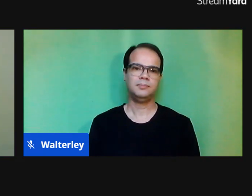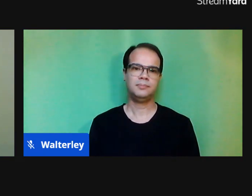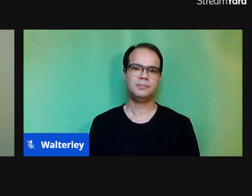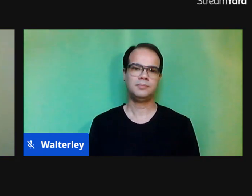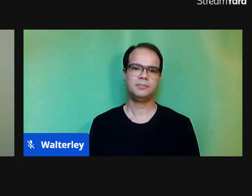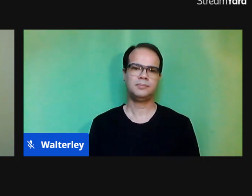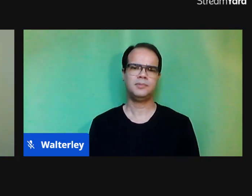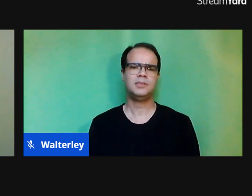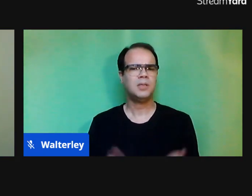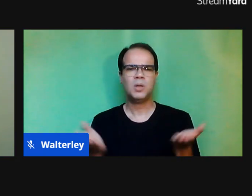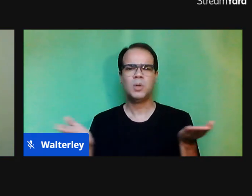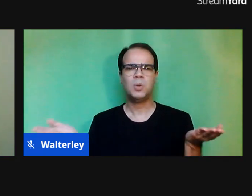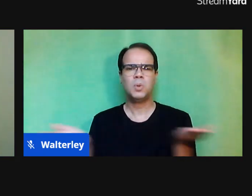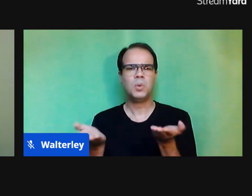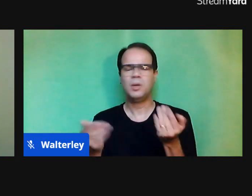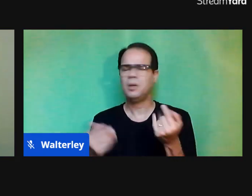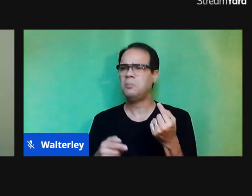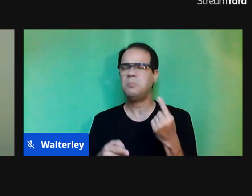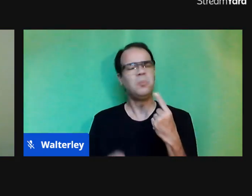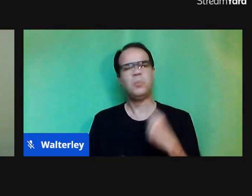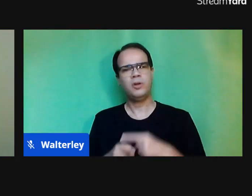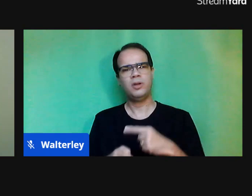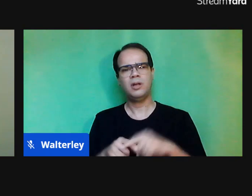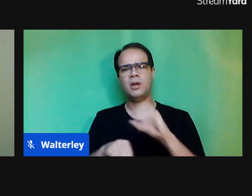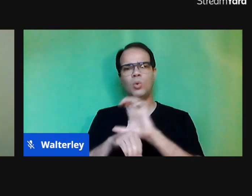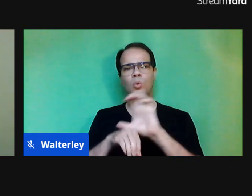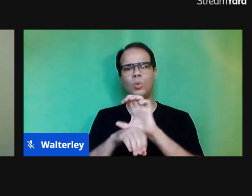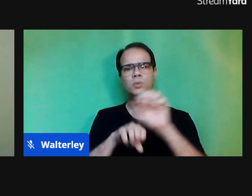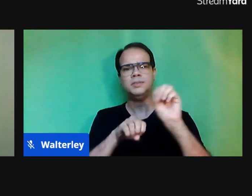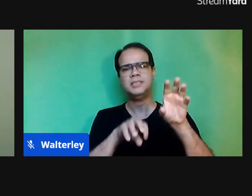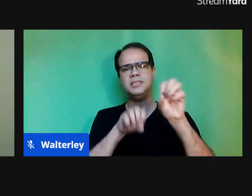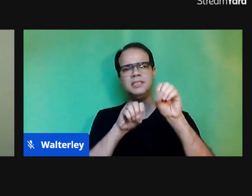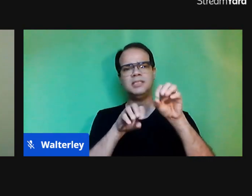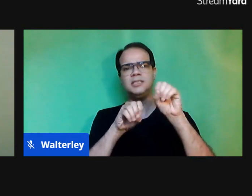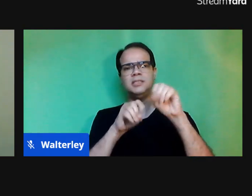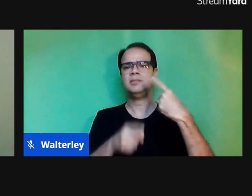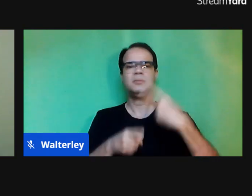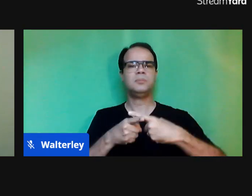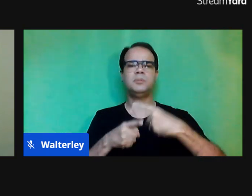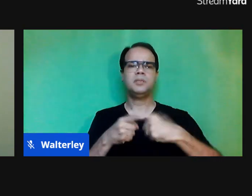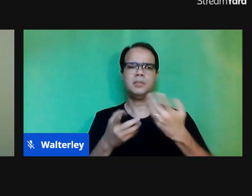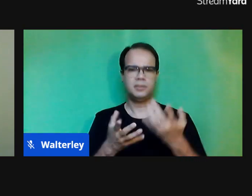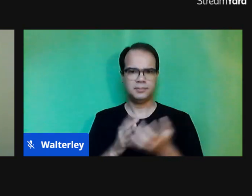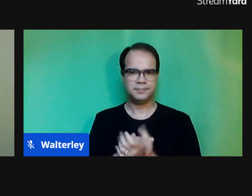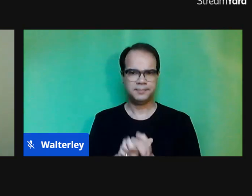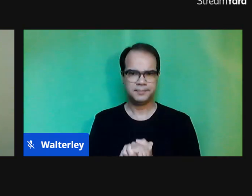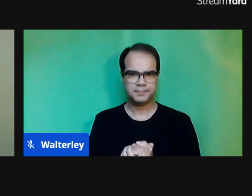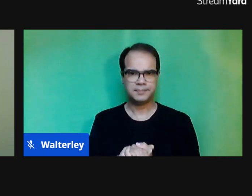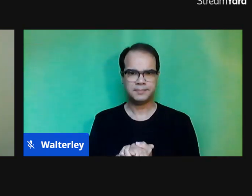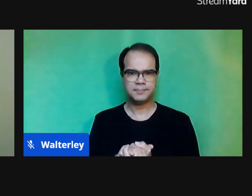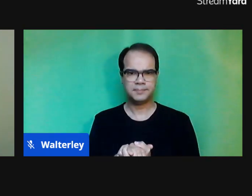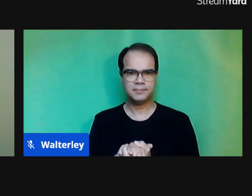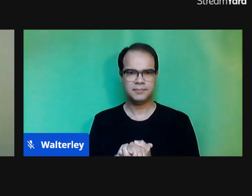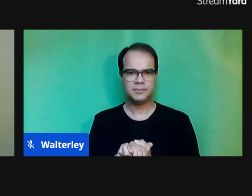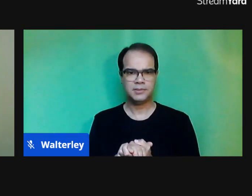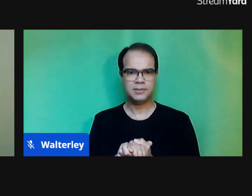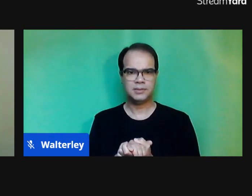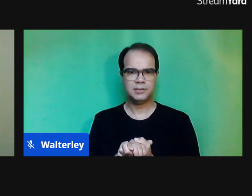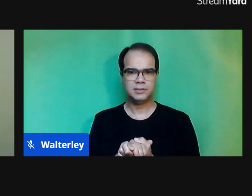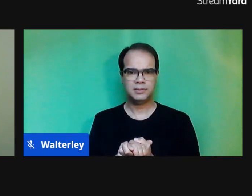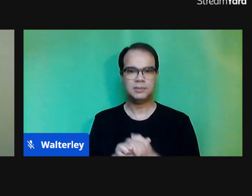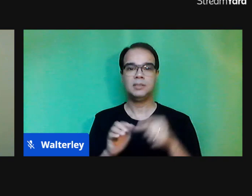Agora, por que que eu estou dando esse curso? Esse curso ele é uma iniciativa de um projeto que a